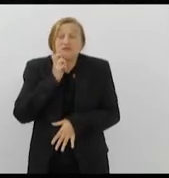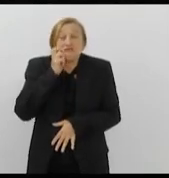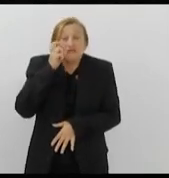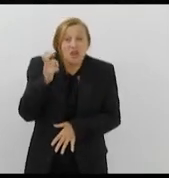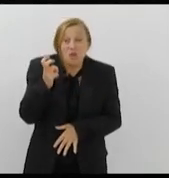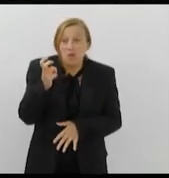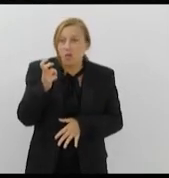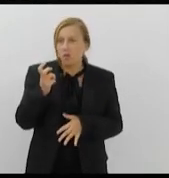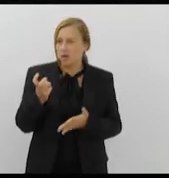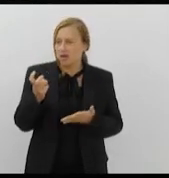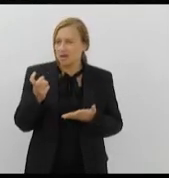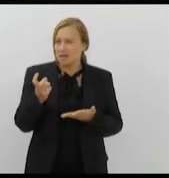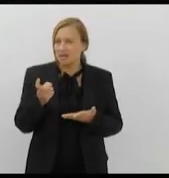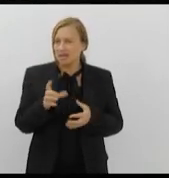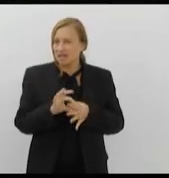tira qualquer um do sério.